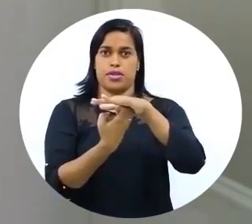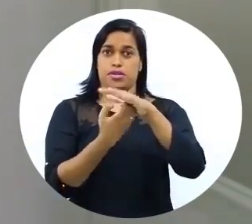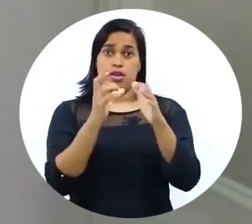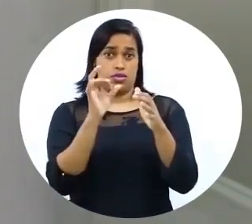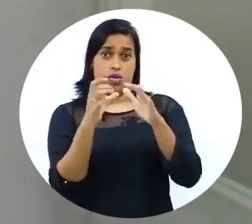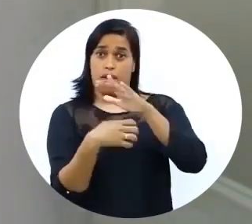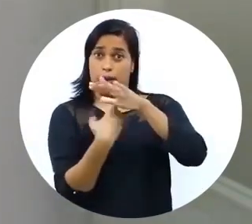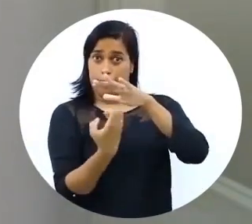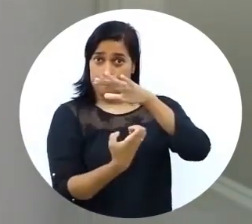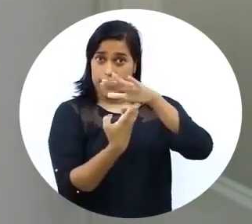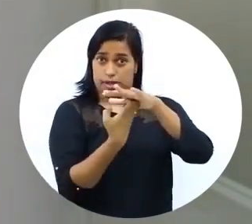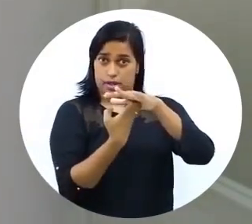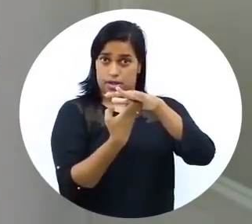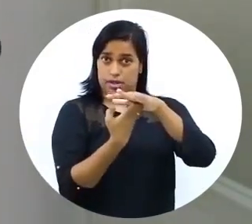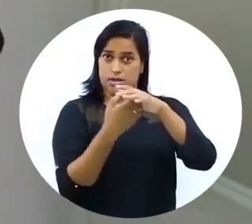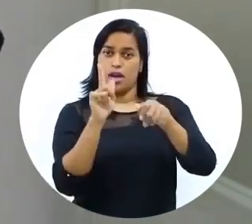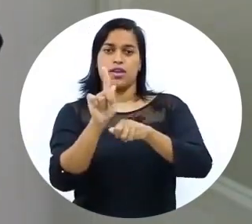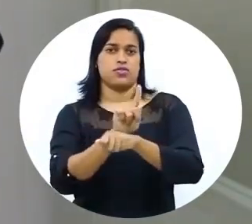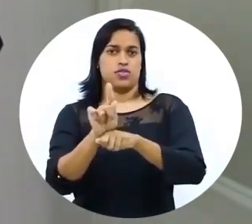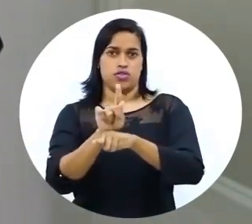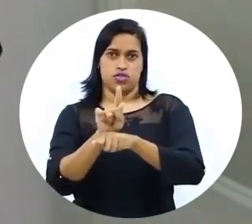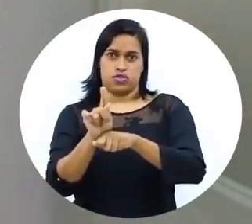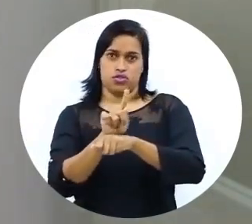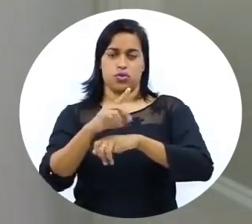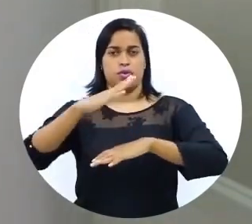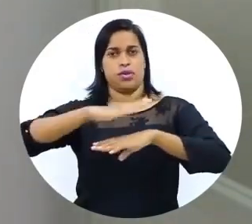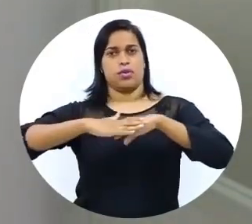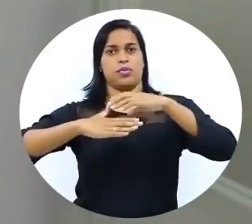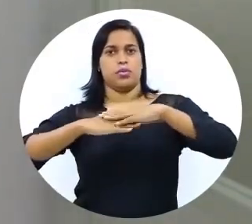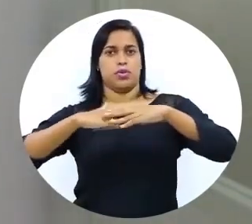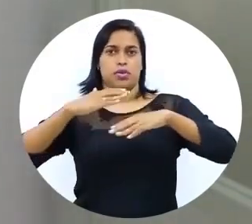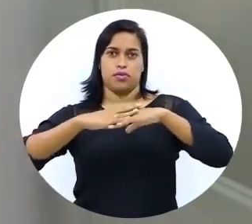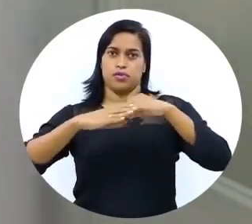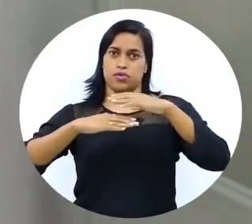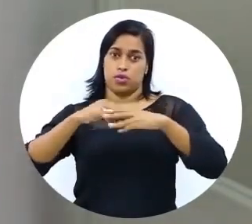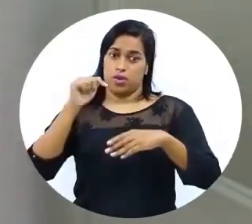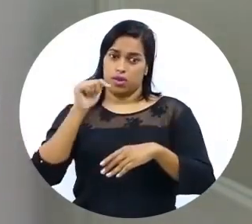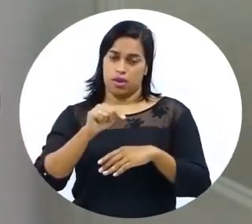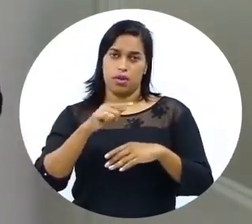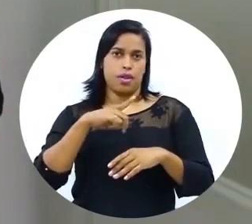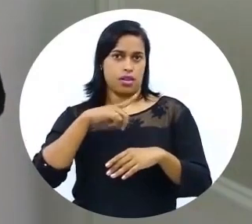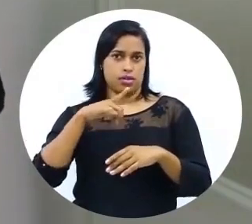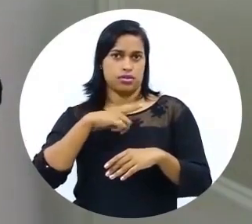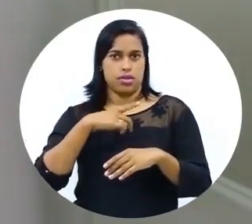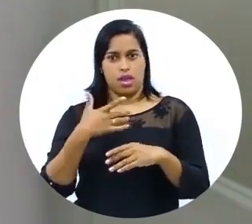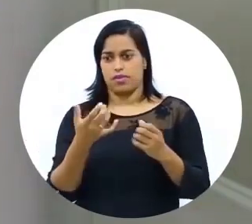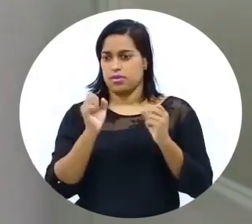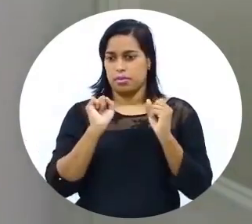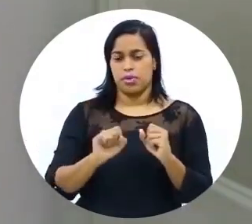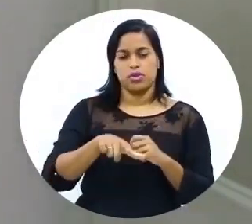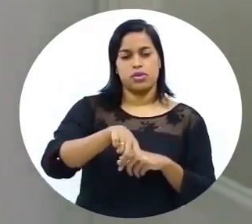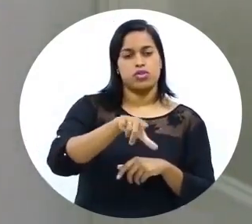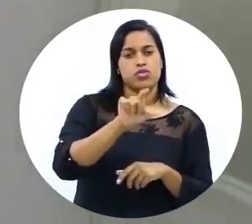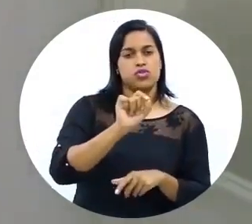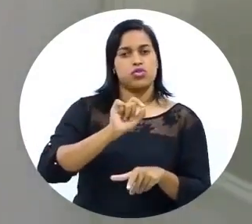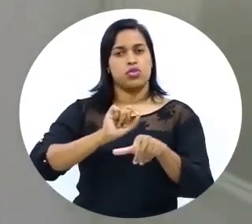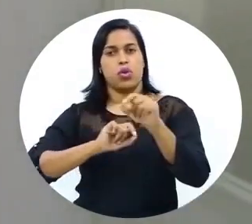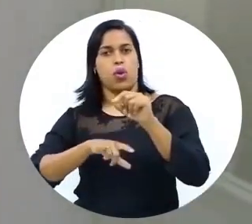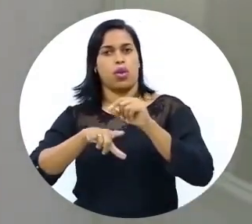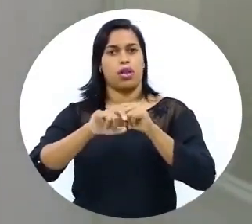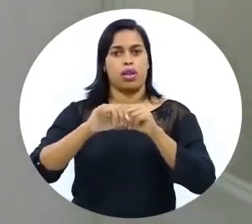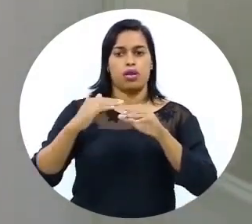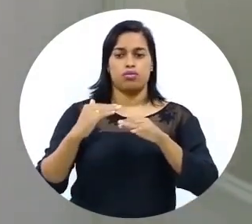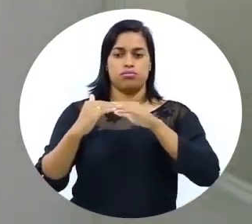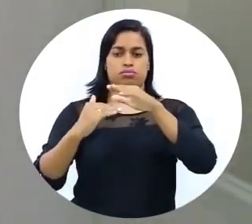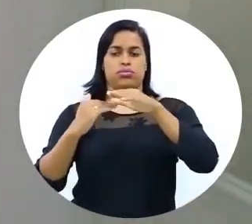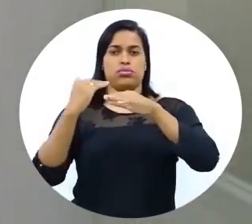a empresa fosse a gestora da carreira. Ela tinha os cargos e você poderia ir